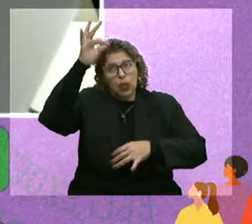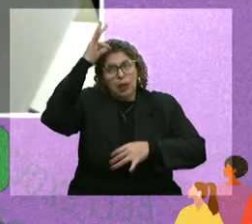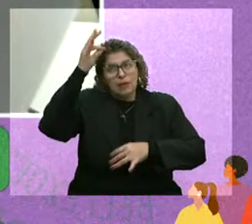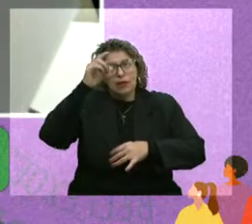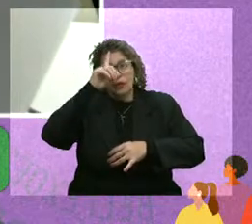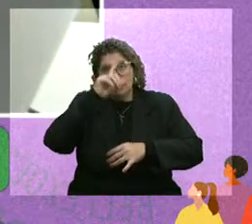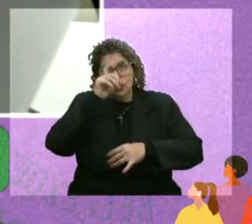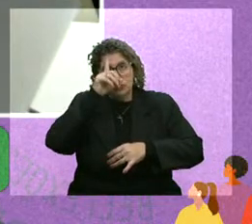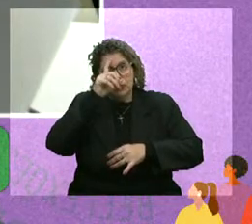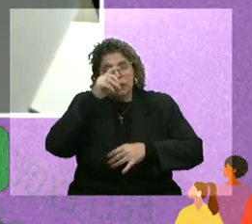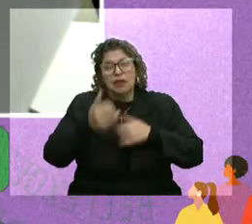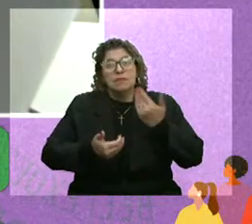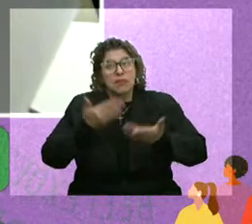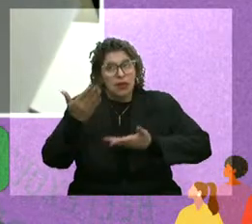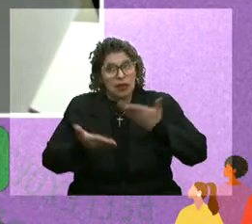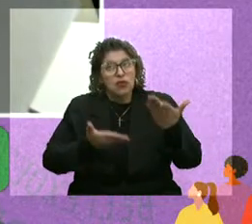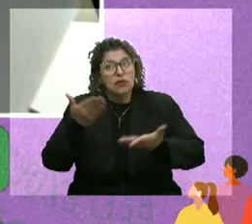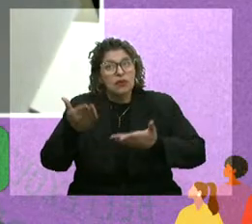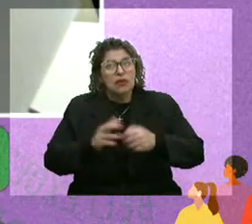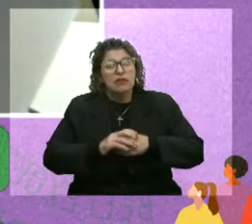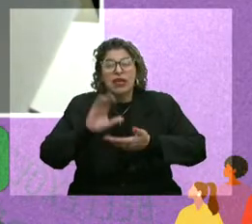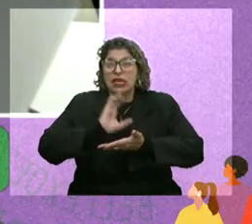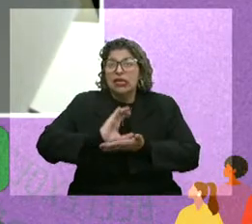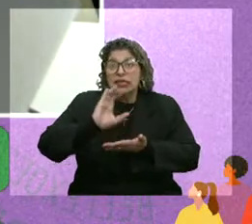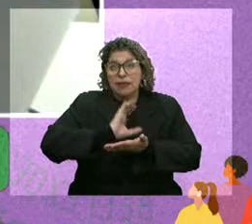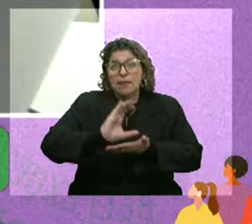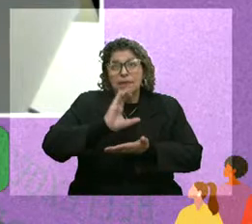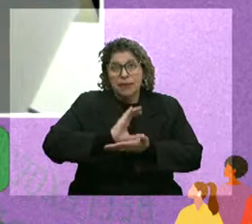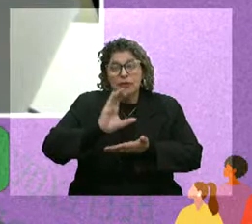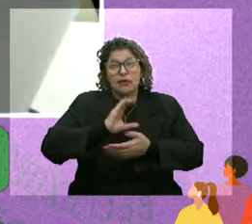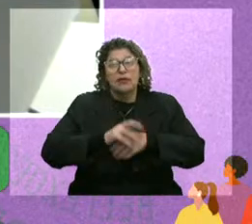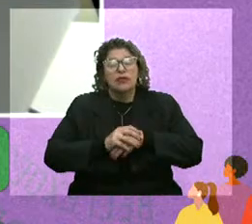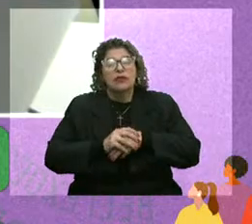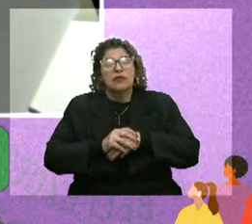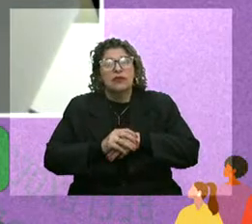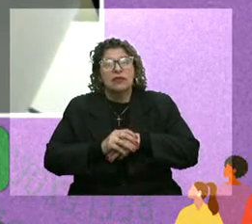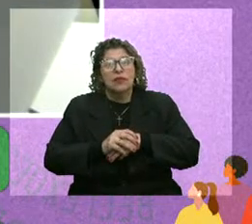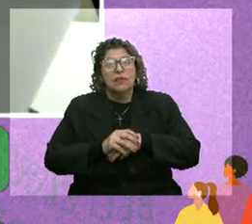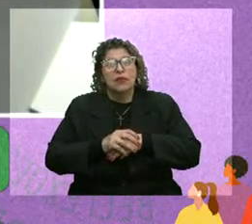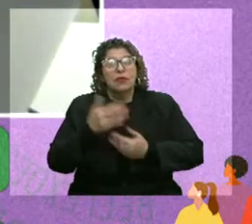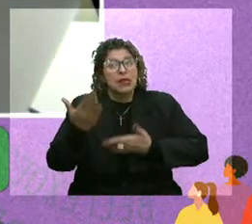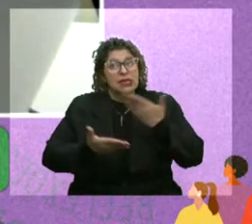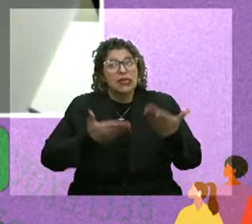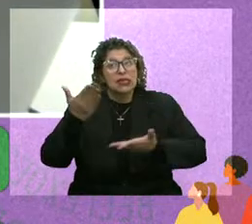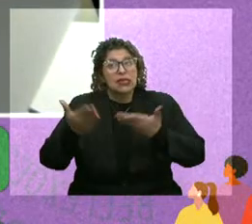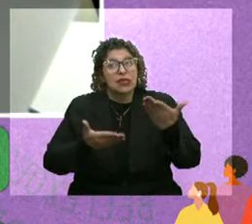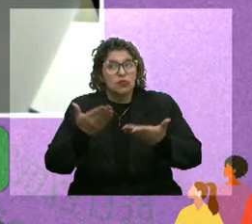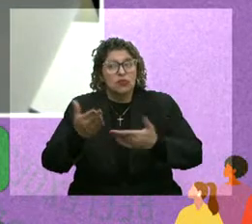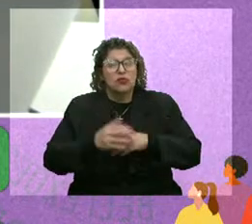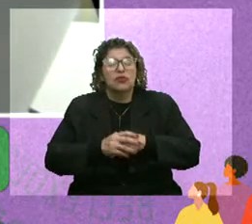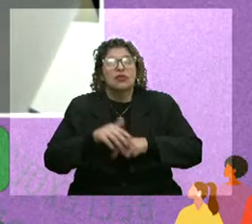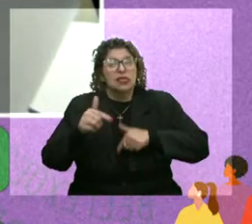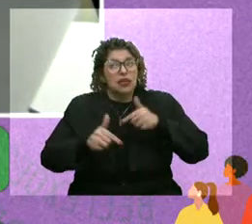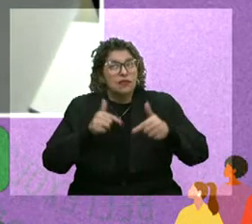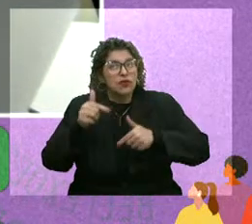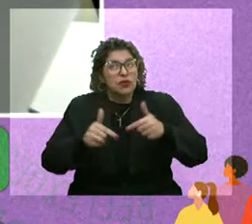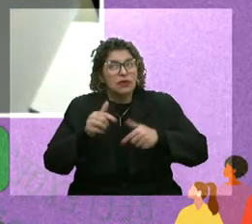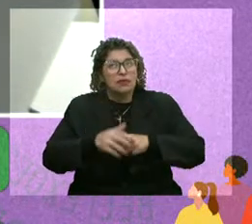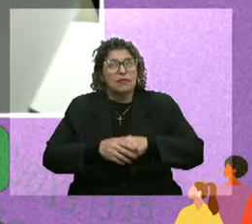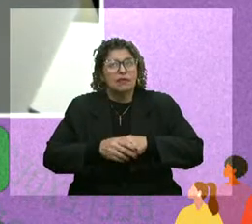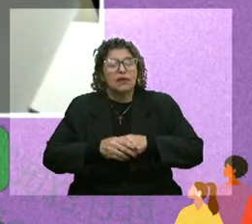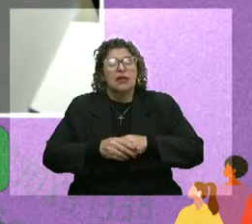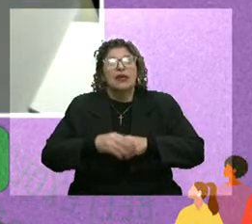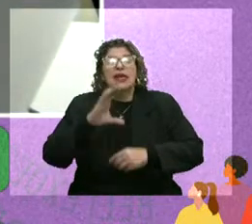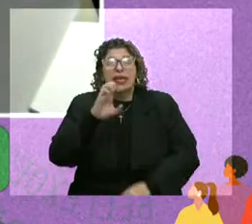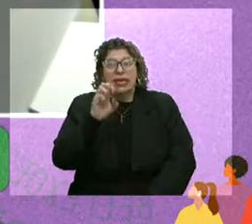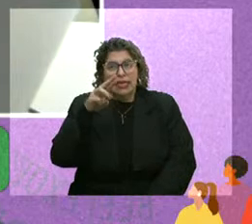que prestam o serviço irão receber os incentivos de acordo com as suas prestações de serviço. Cumprimentar o